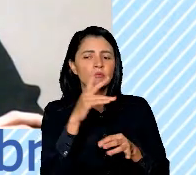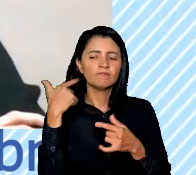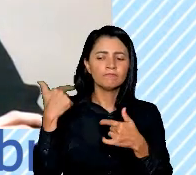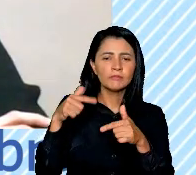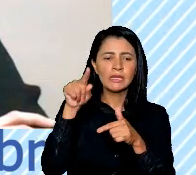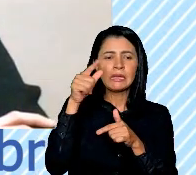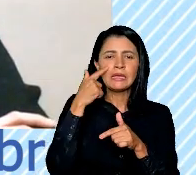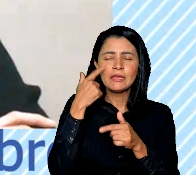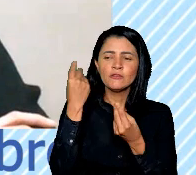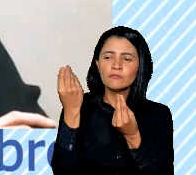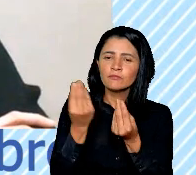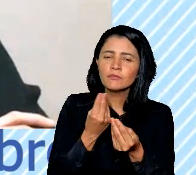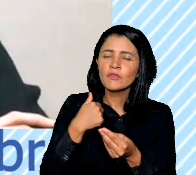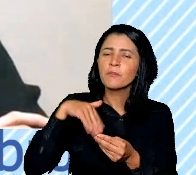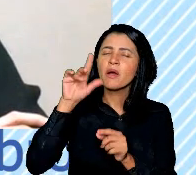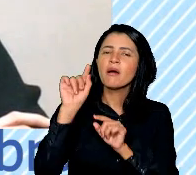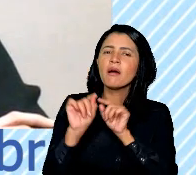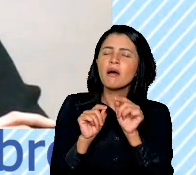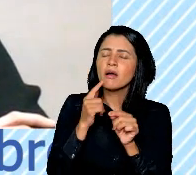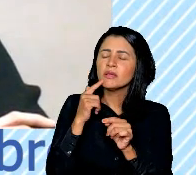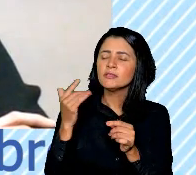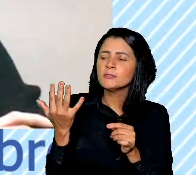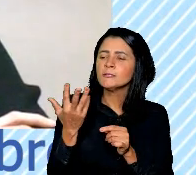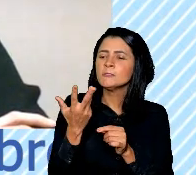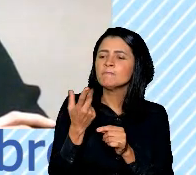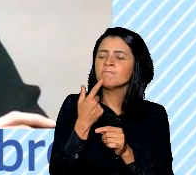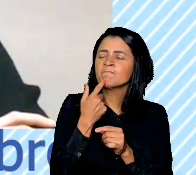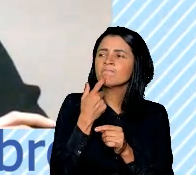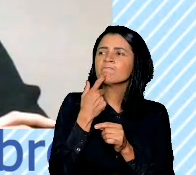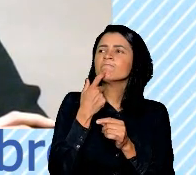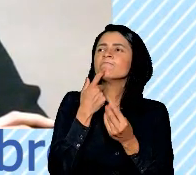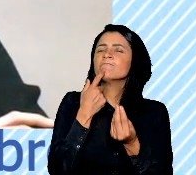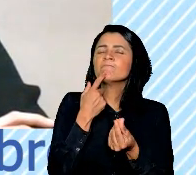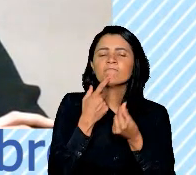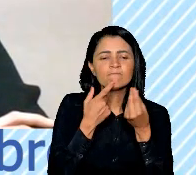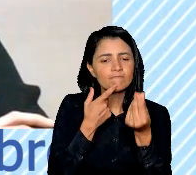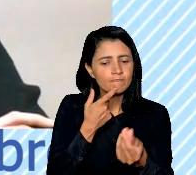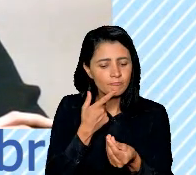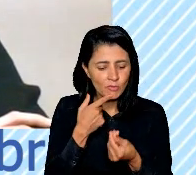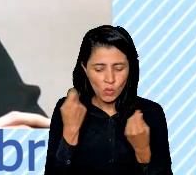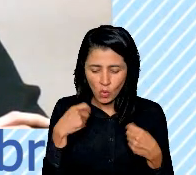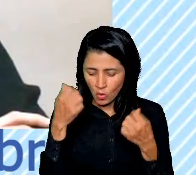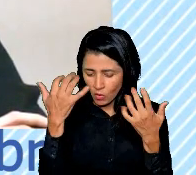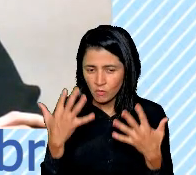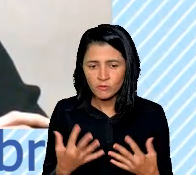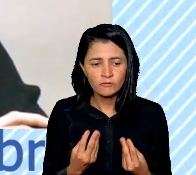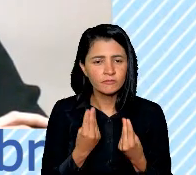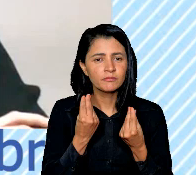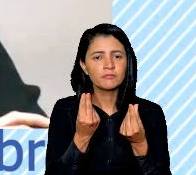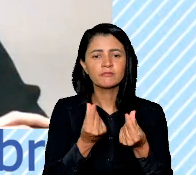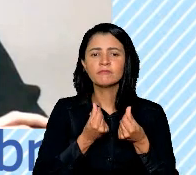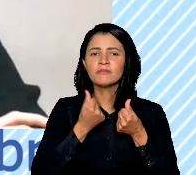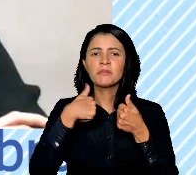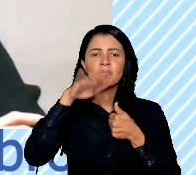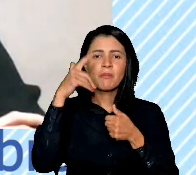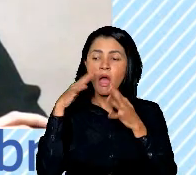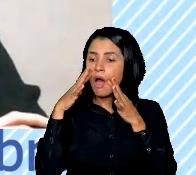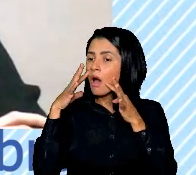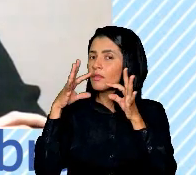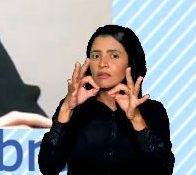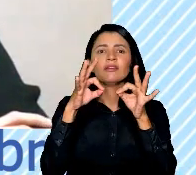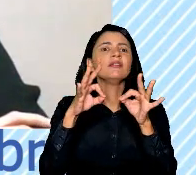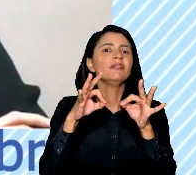de forma muito mais, como eu posso dizer, muito mais atenta, eu